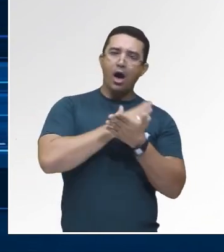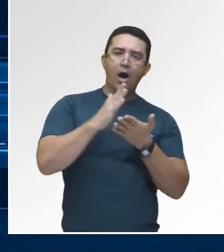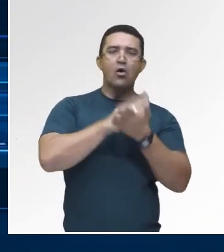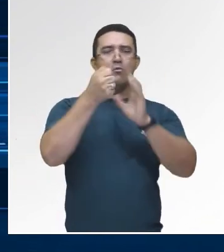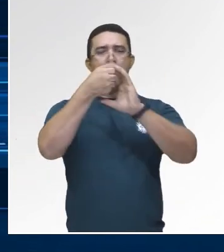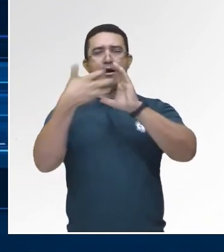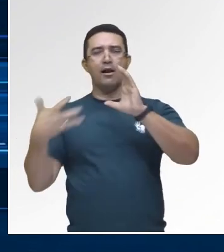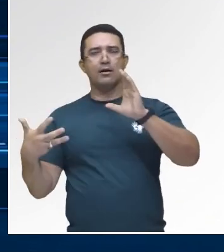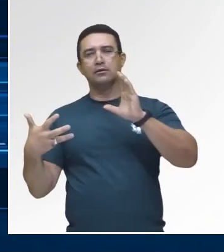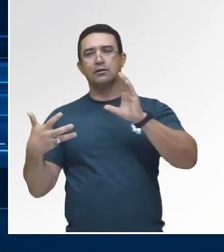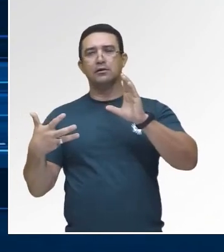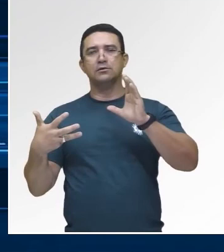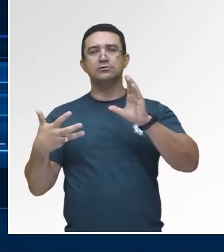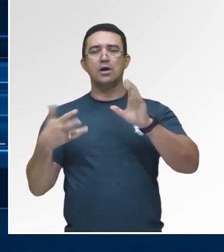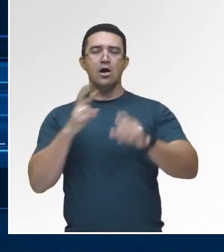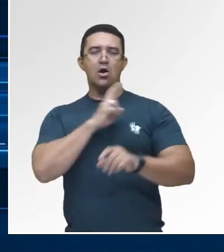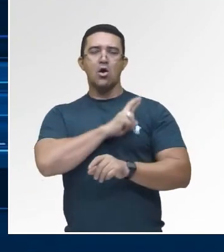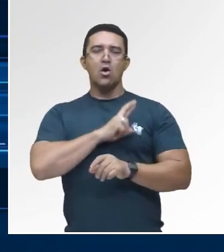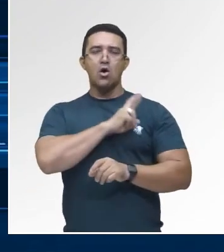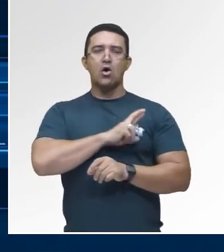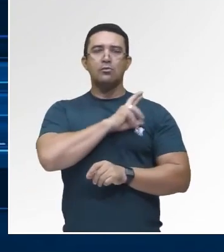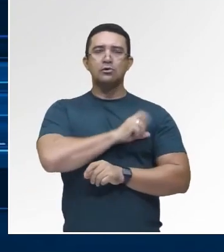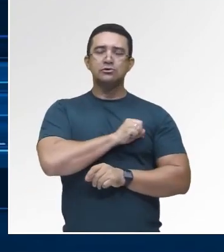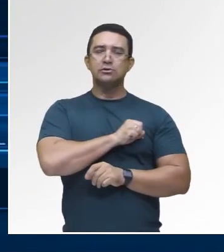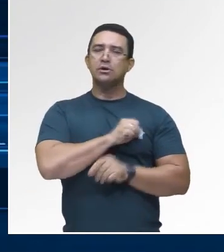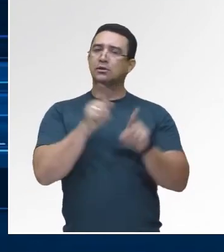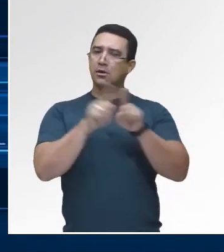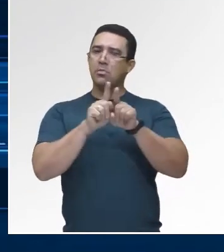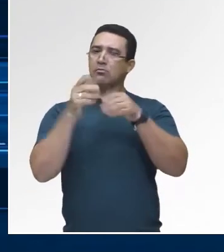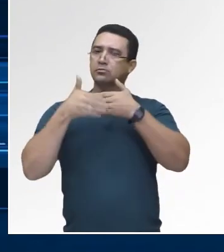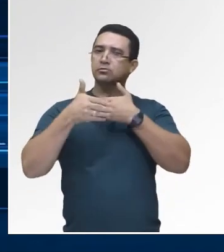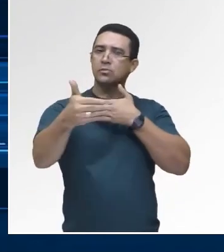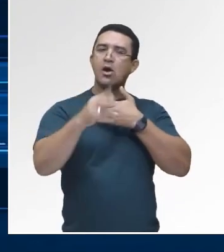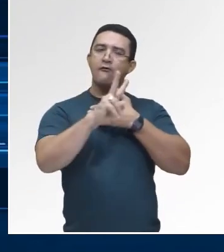características do romantismo que vamos tratar mais à frente,